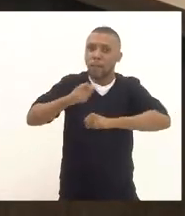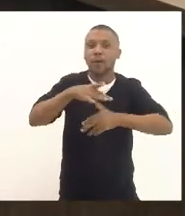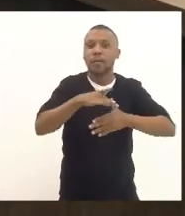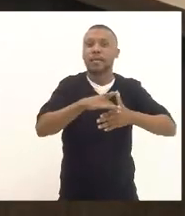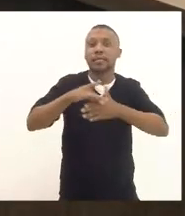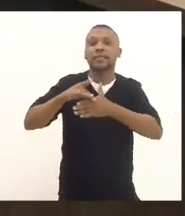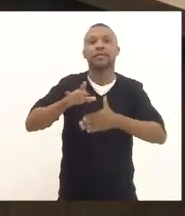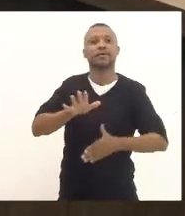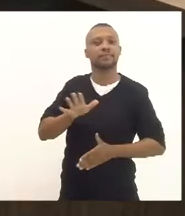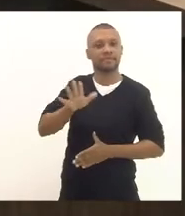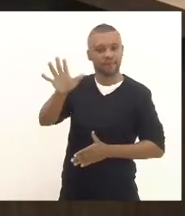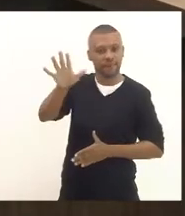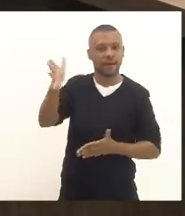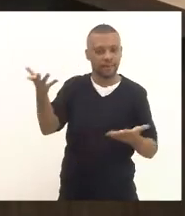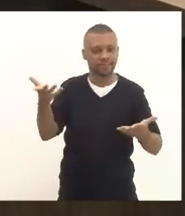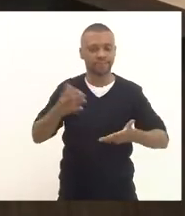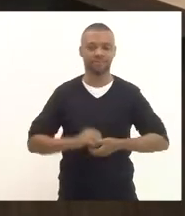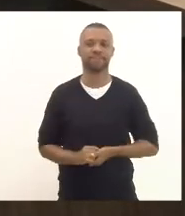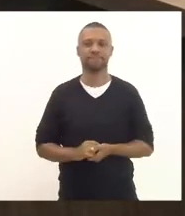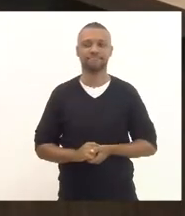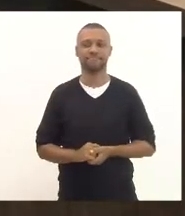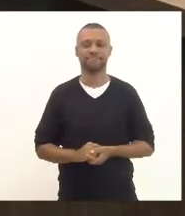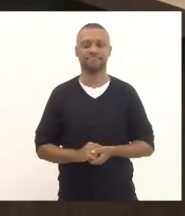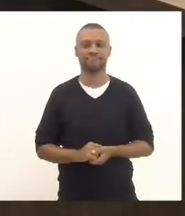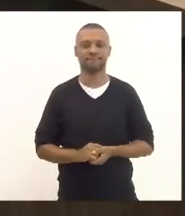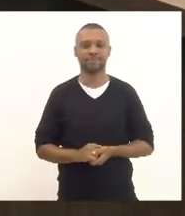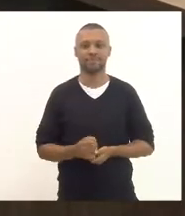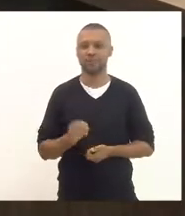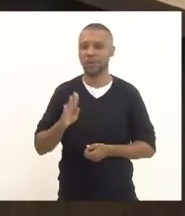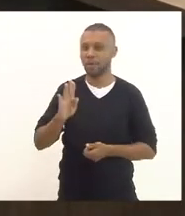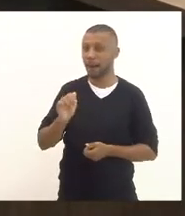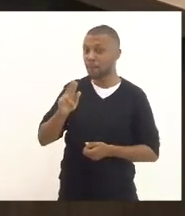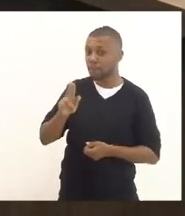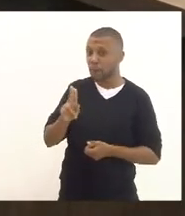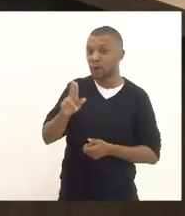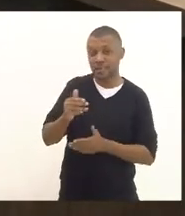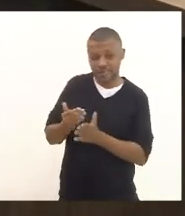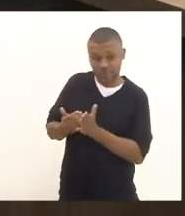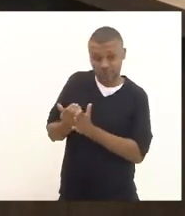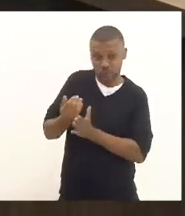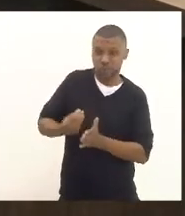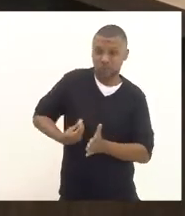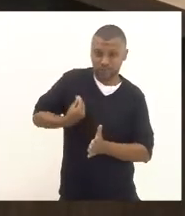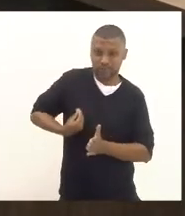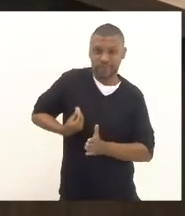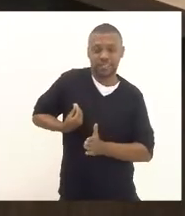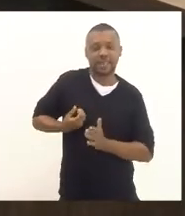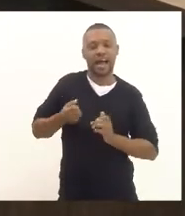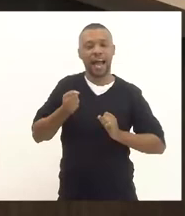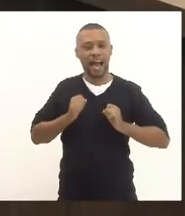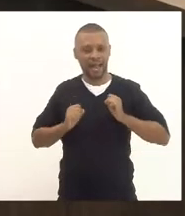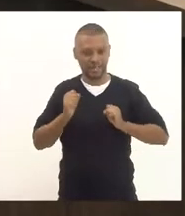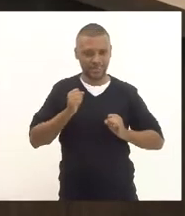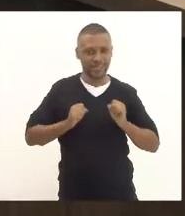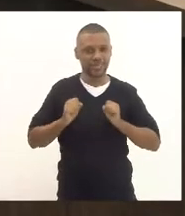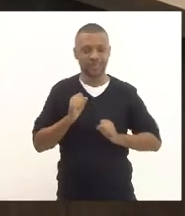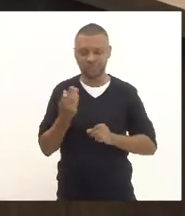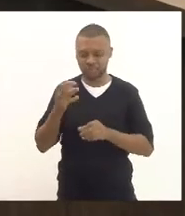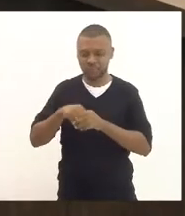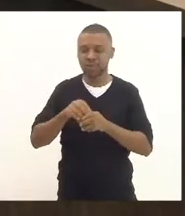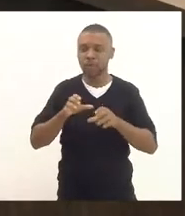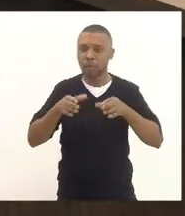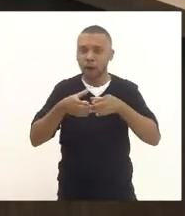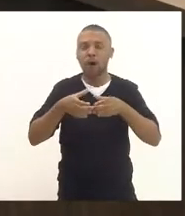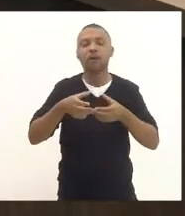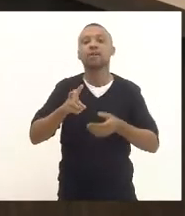liderança Comunitária Deputado Renan Ferreirinha o babu ele iniciou a sua vida artística na comunidade